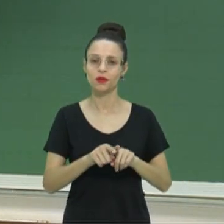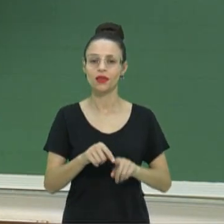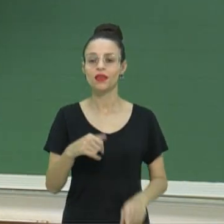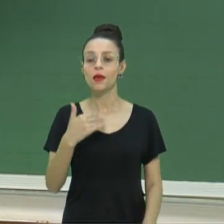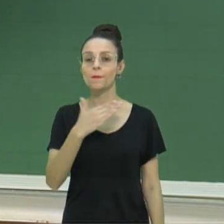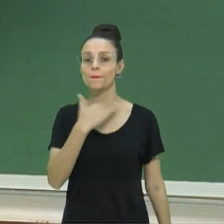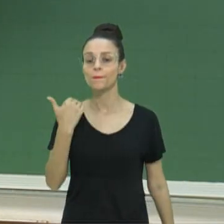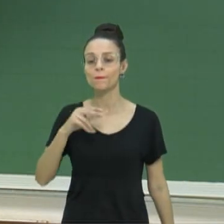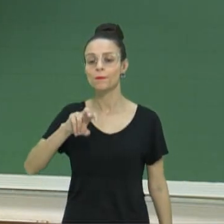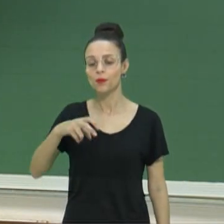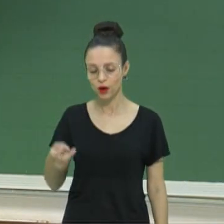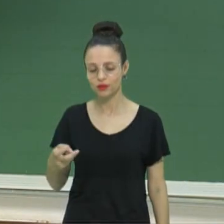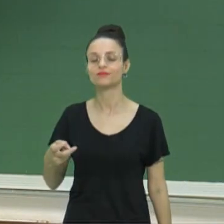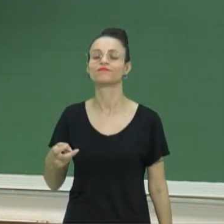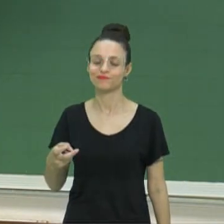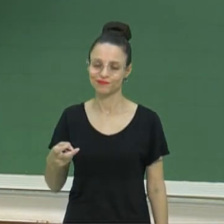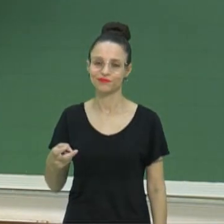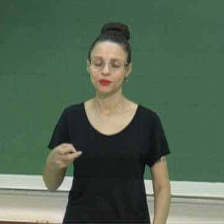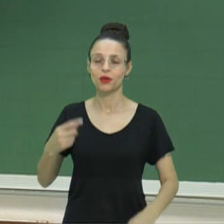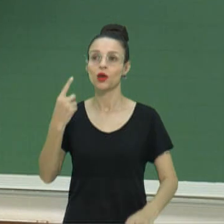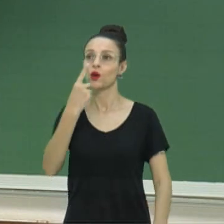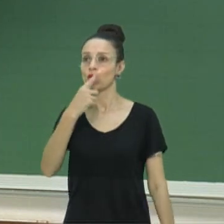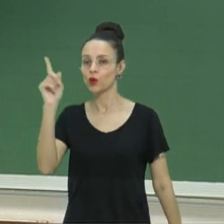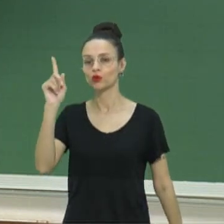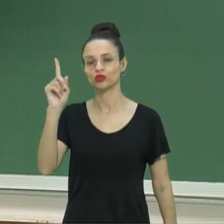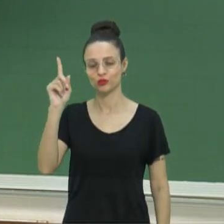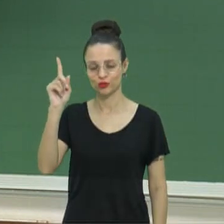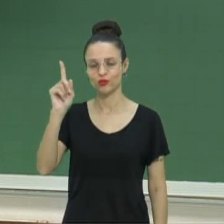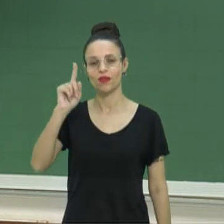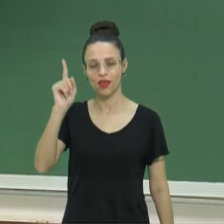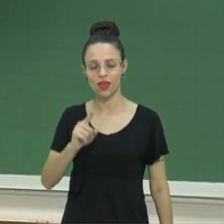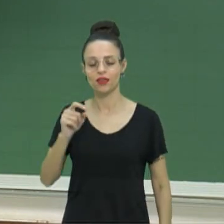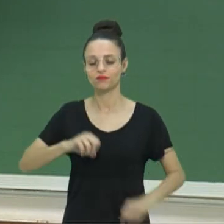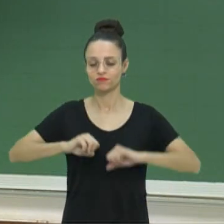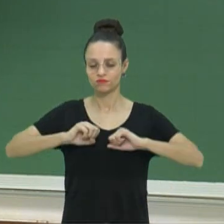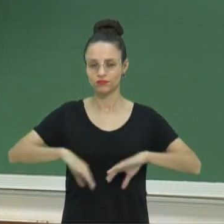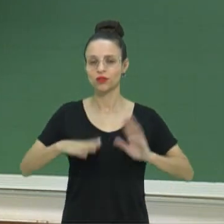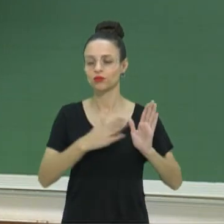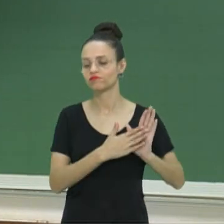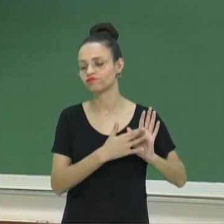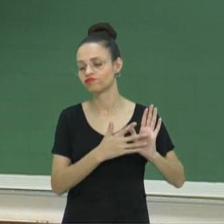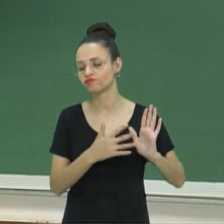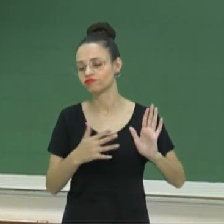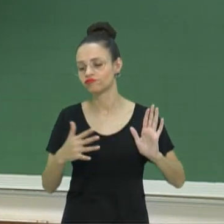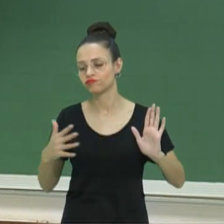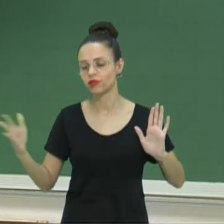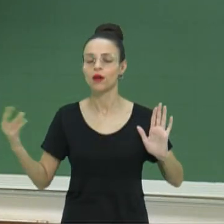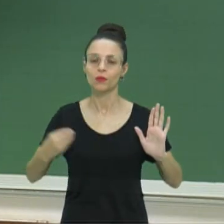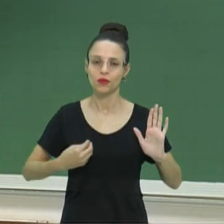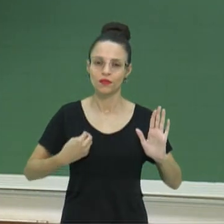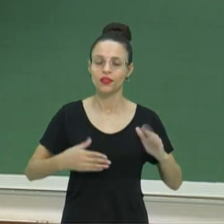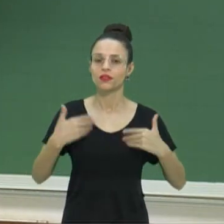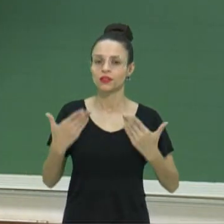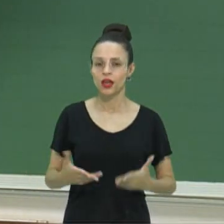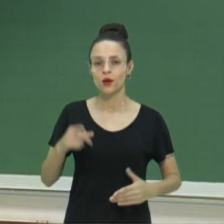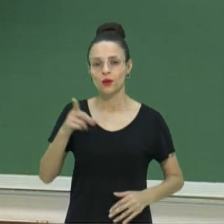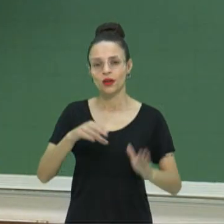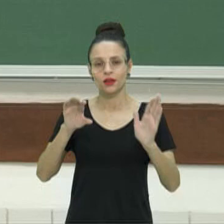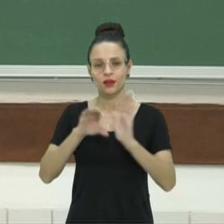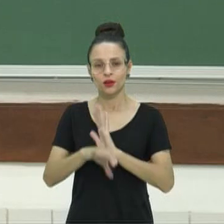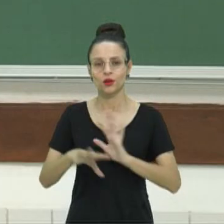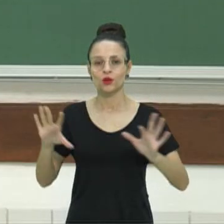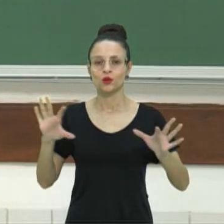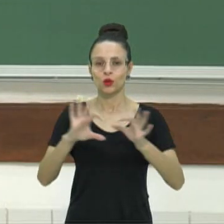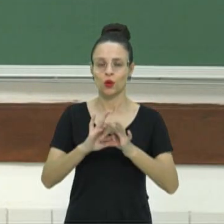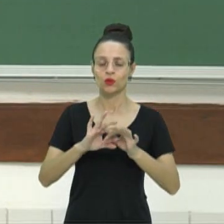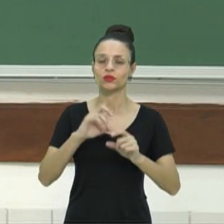vida também é o respirar, né? Então, ela está presente durante toda a nossa vida, né? E aí entra os conceitos das ginásticas, né?